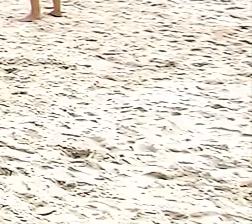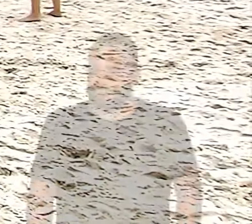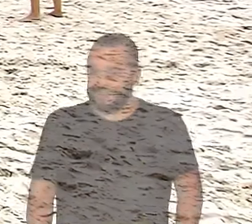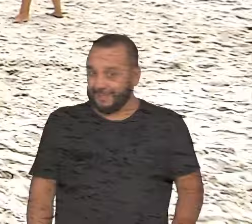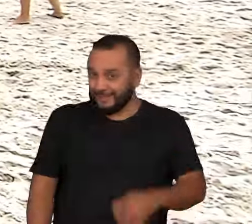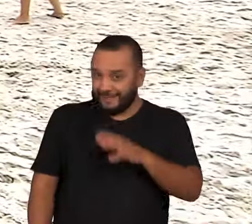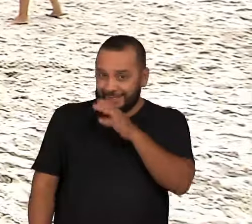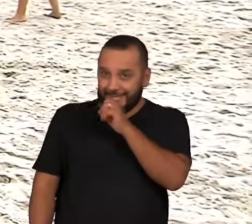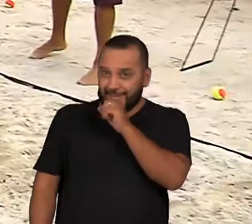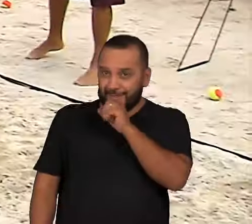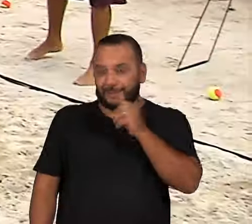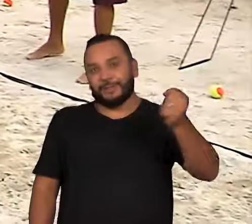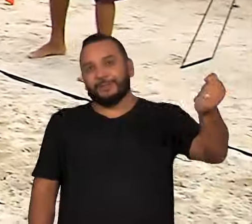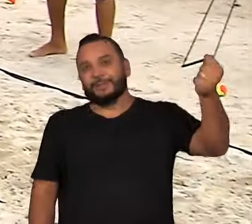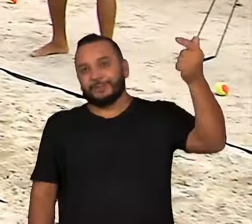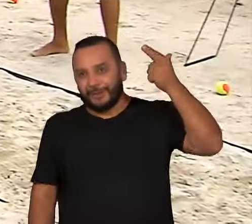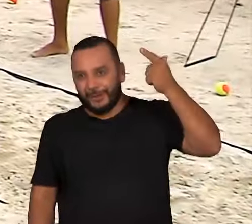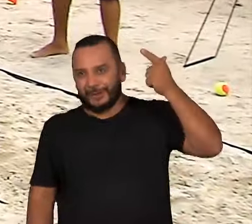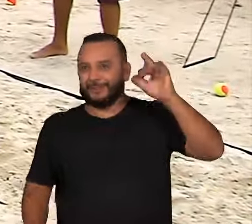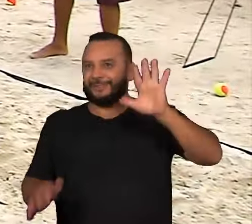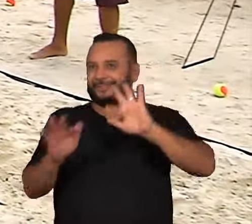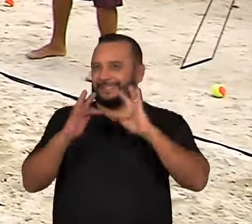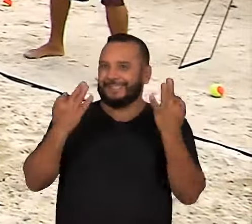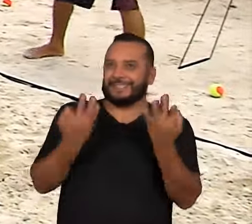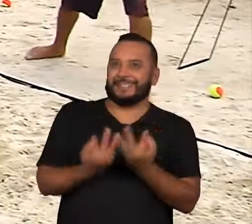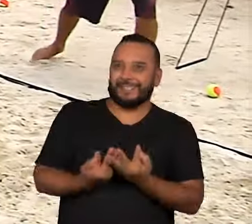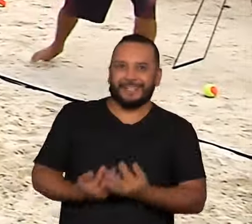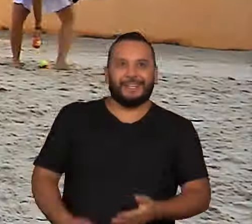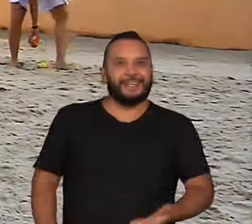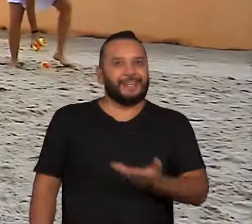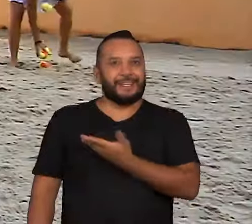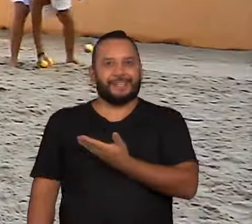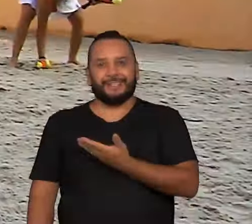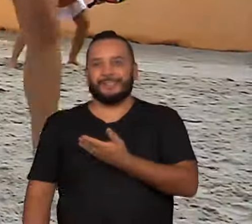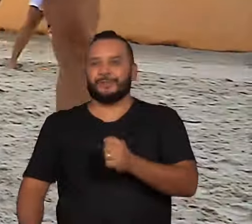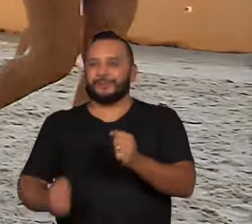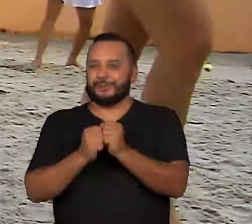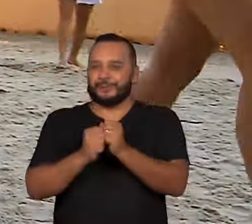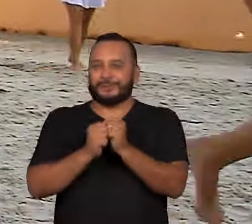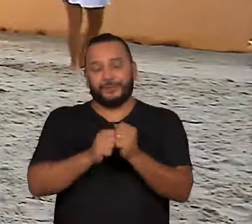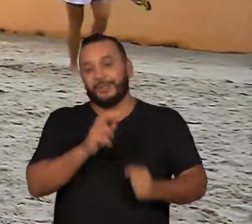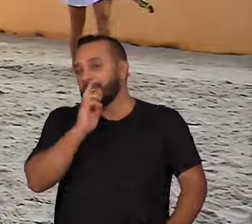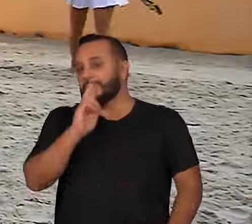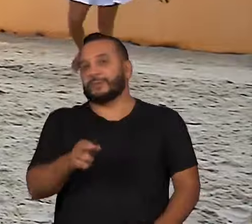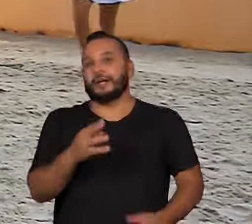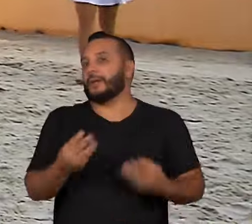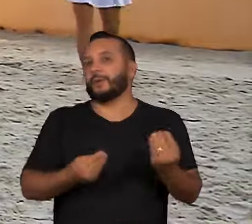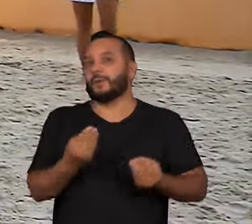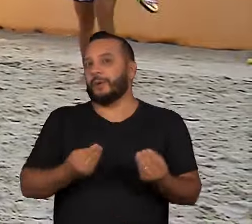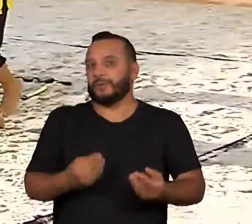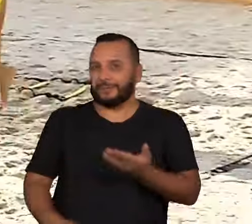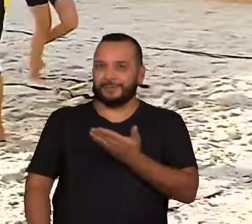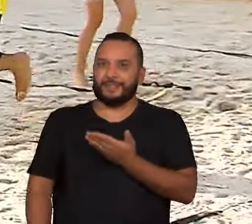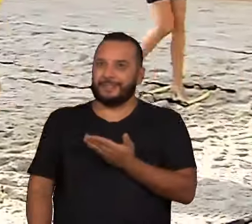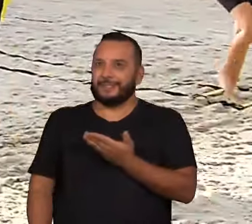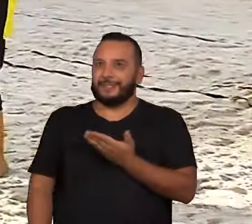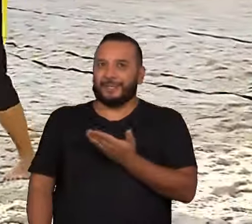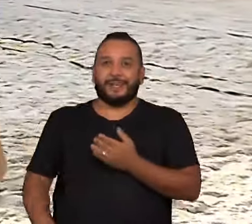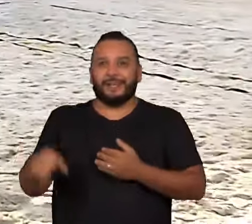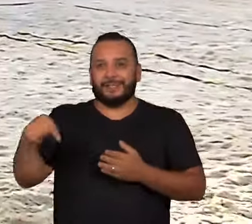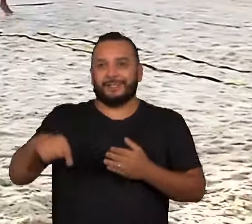Sabadão de sol, família e amigos reunidos. O resultado não poderia ser outro. Aqui